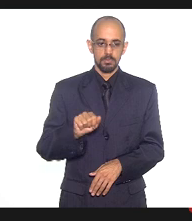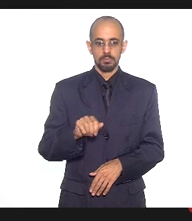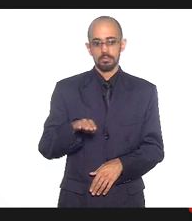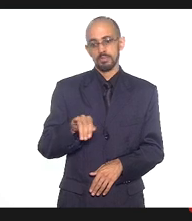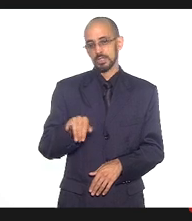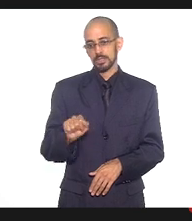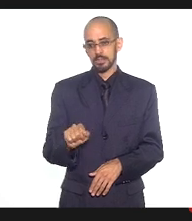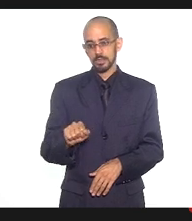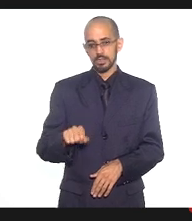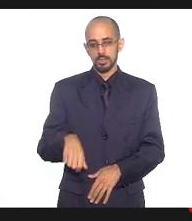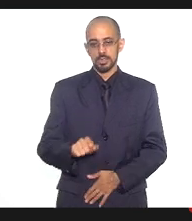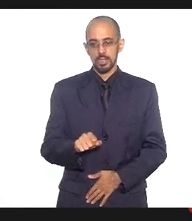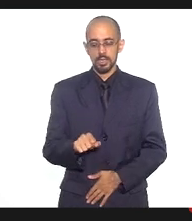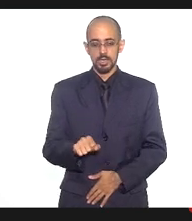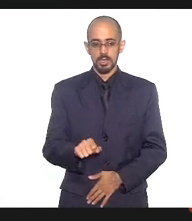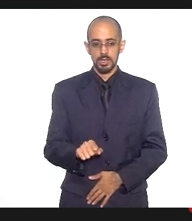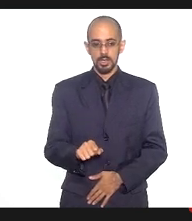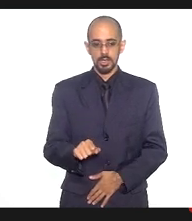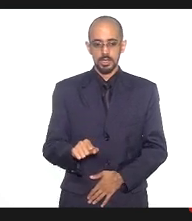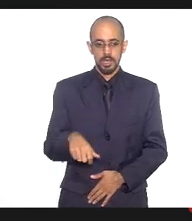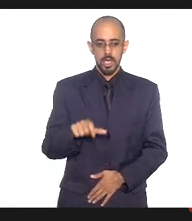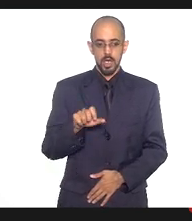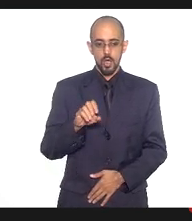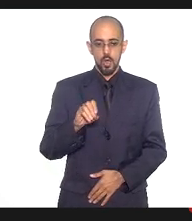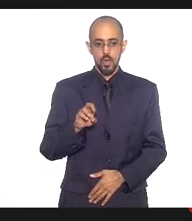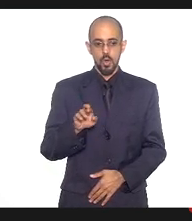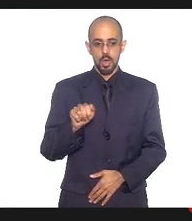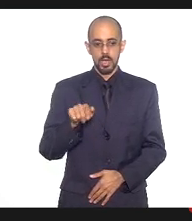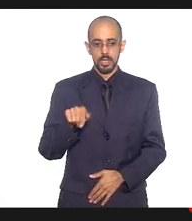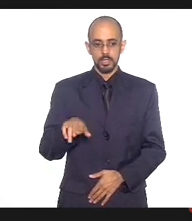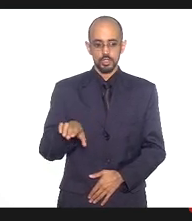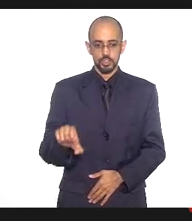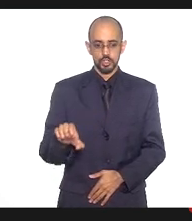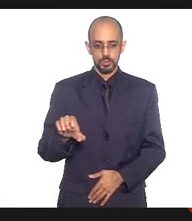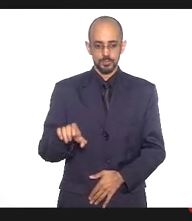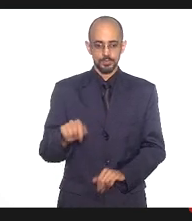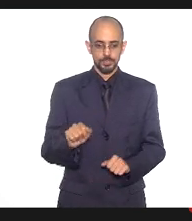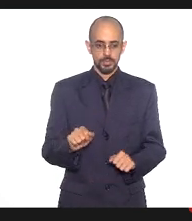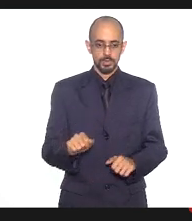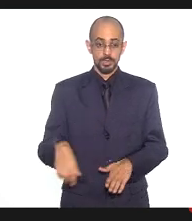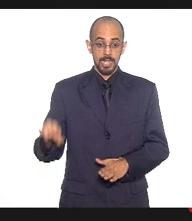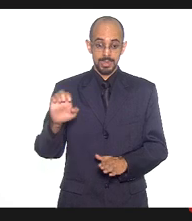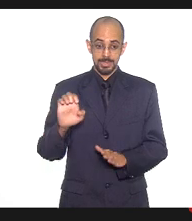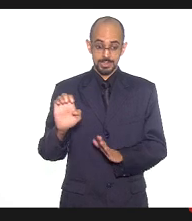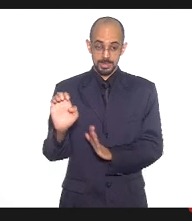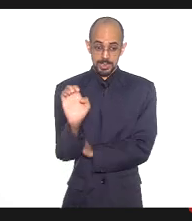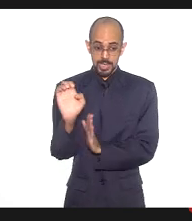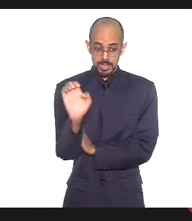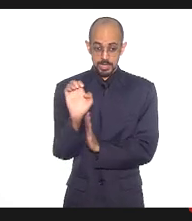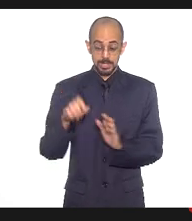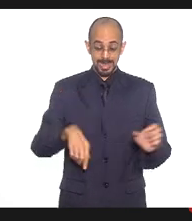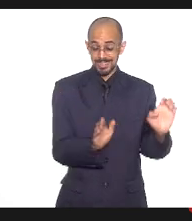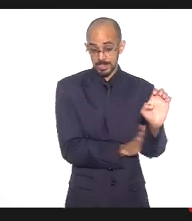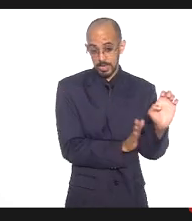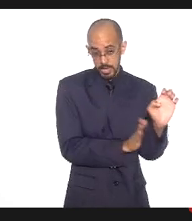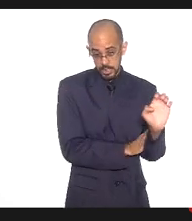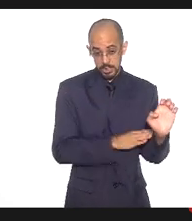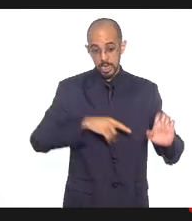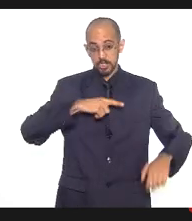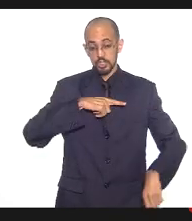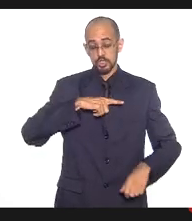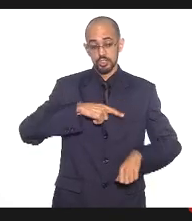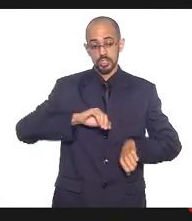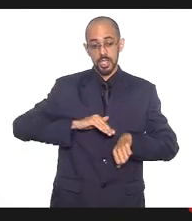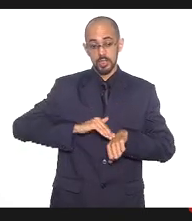e Orange. À esquerda, a gente vê com maior detalhe os principais ativos da Petrogal